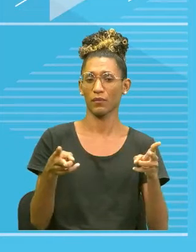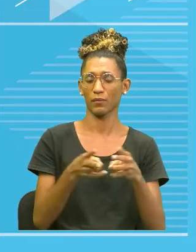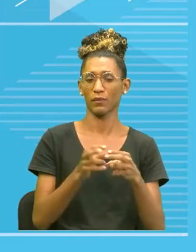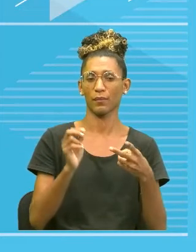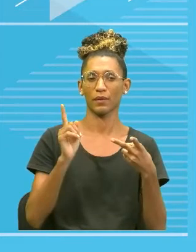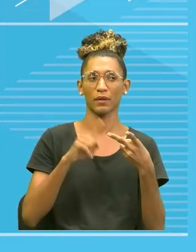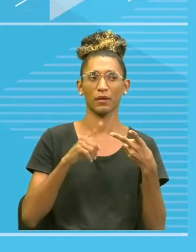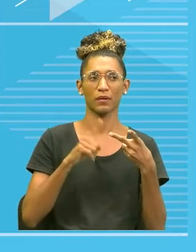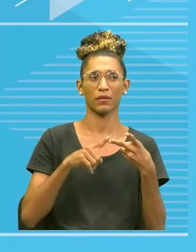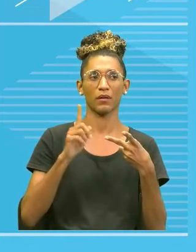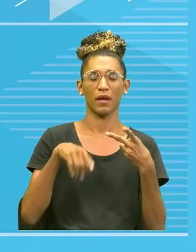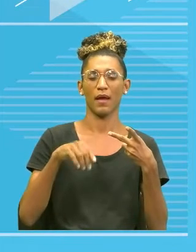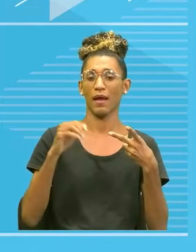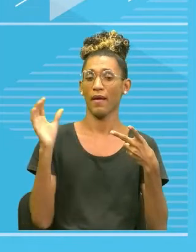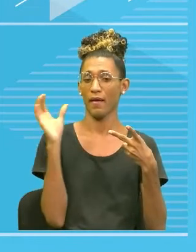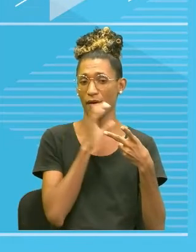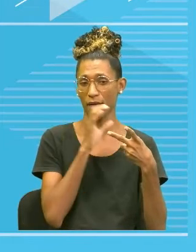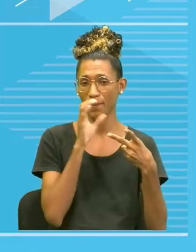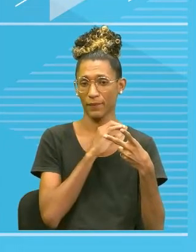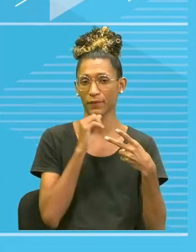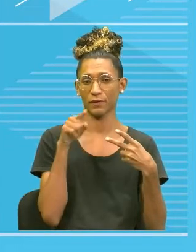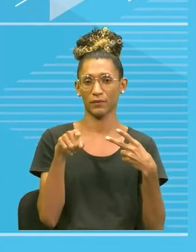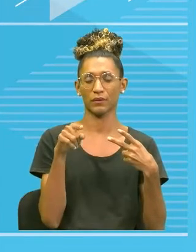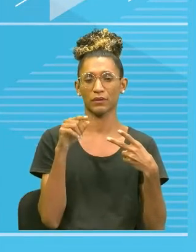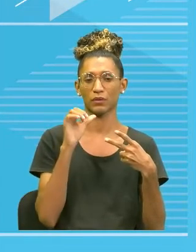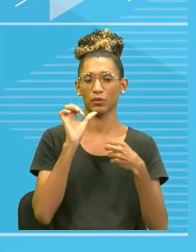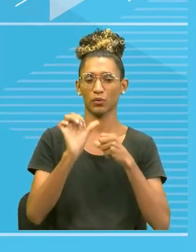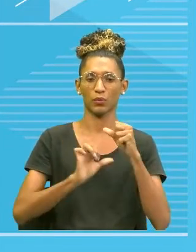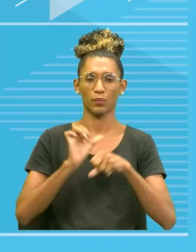uma transformação tão rápida que você não